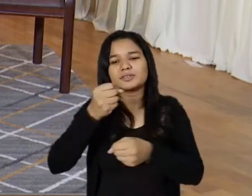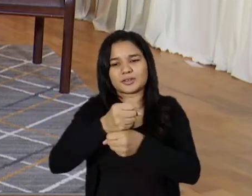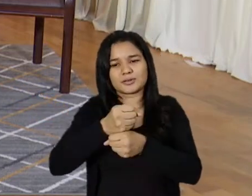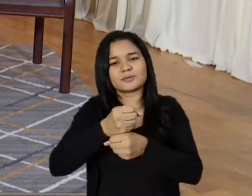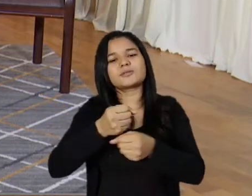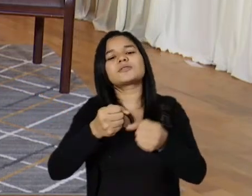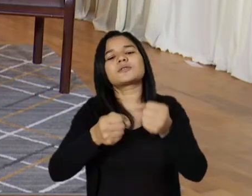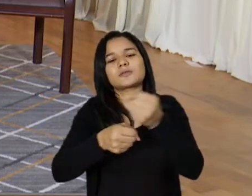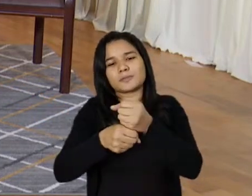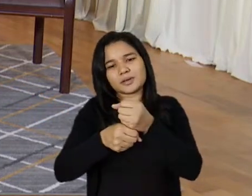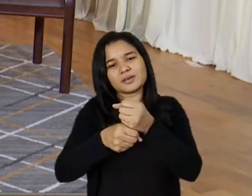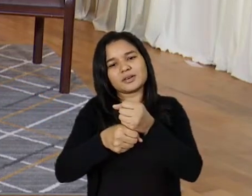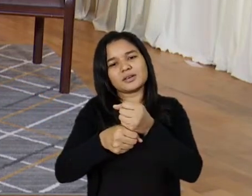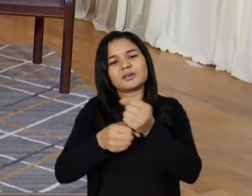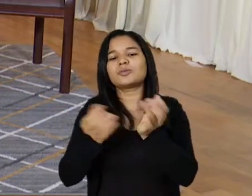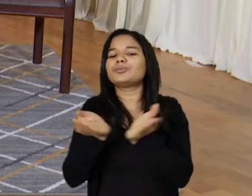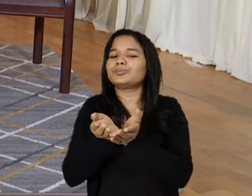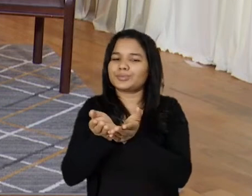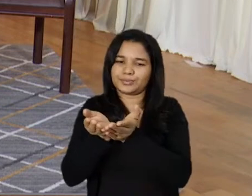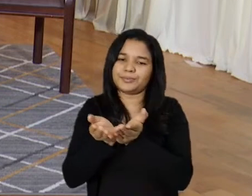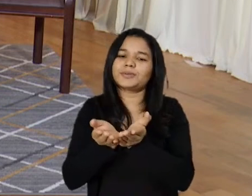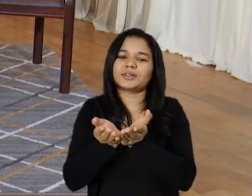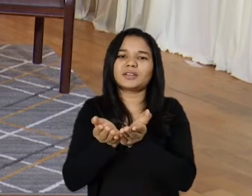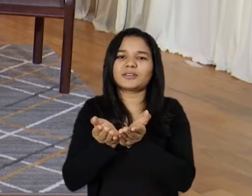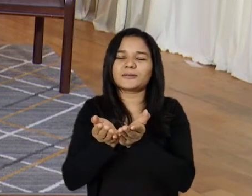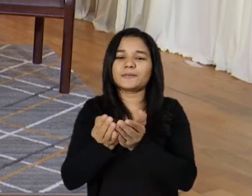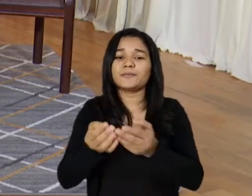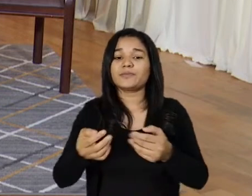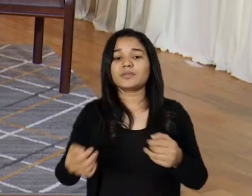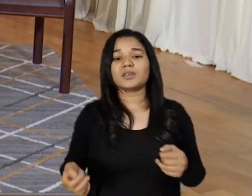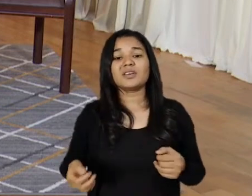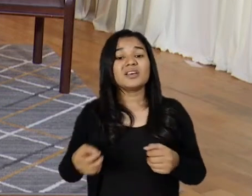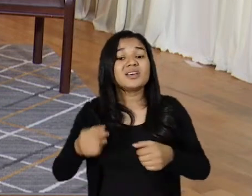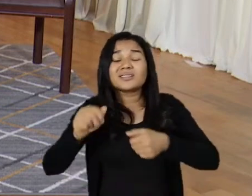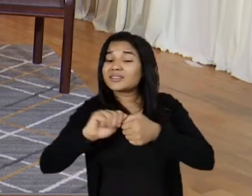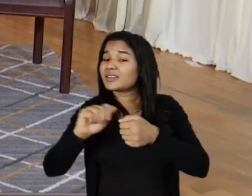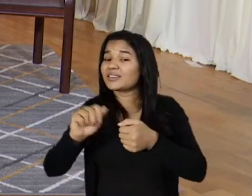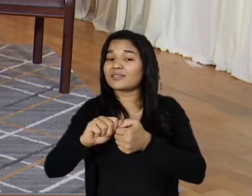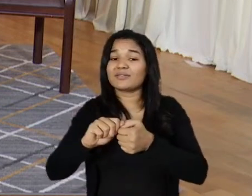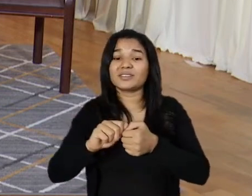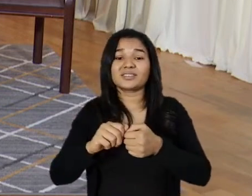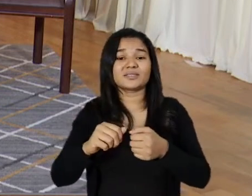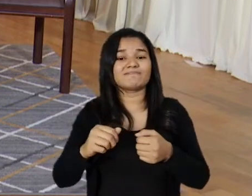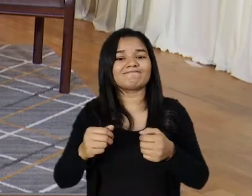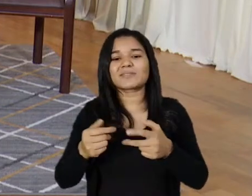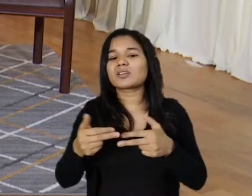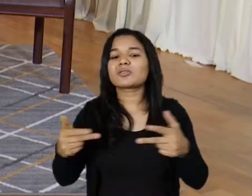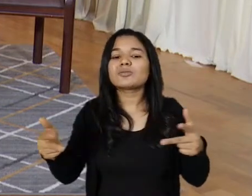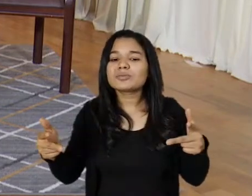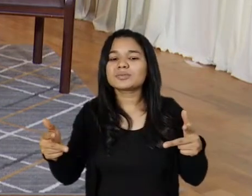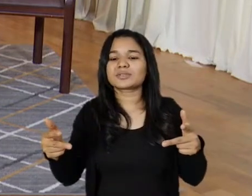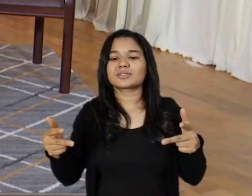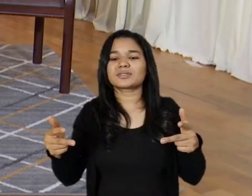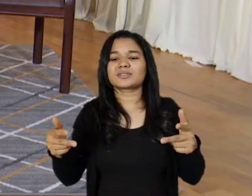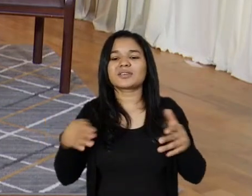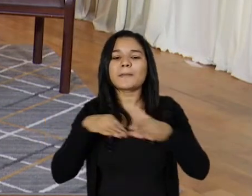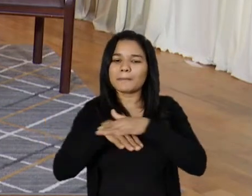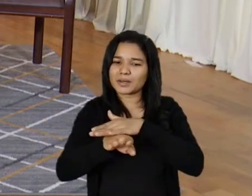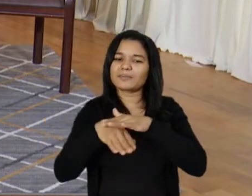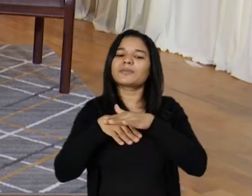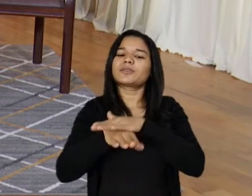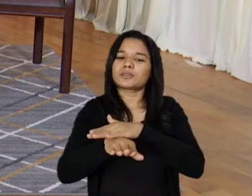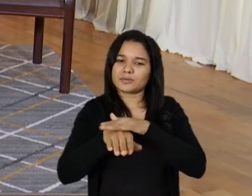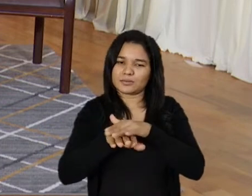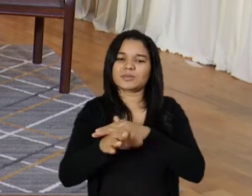teve que desenvolver técnicas para controle de estoque de alimento, para plantar